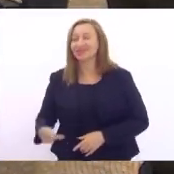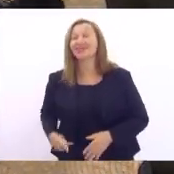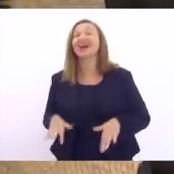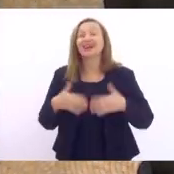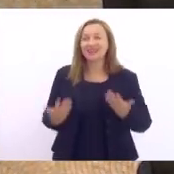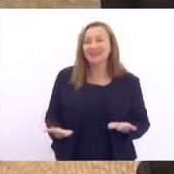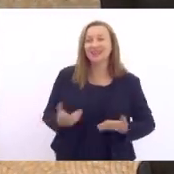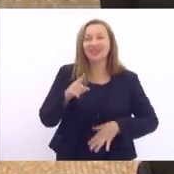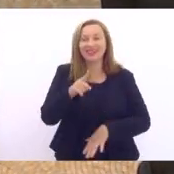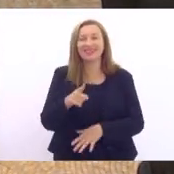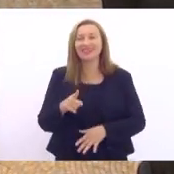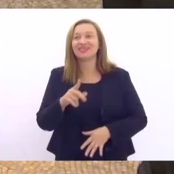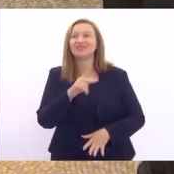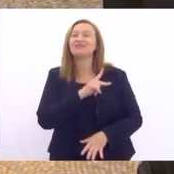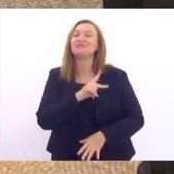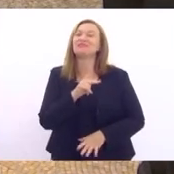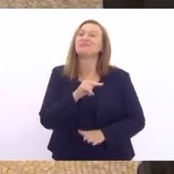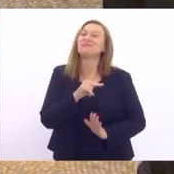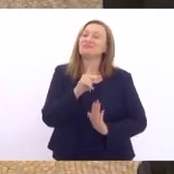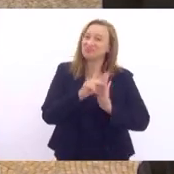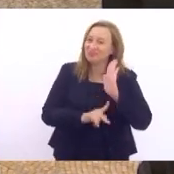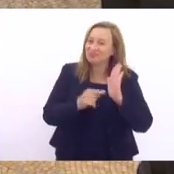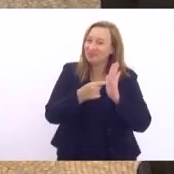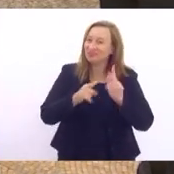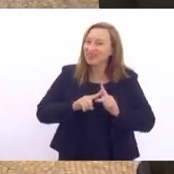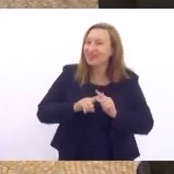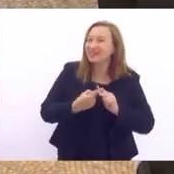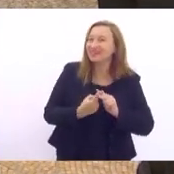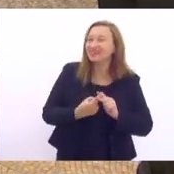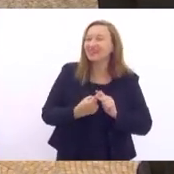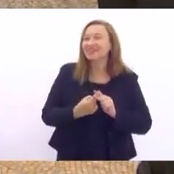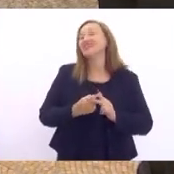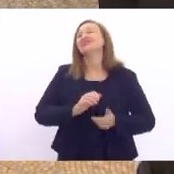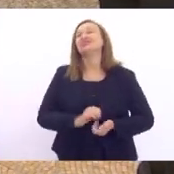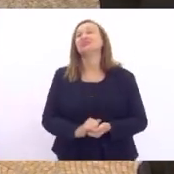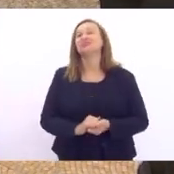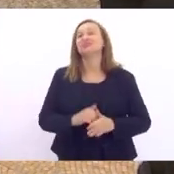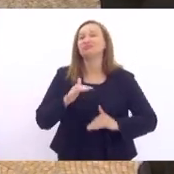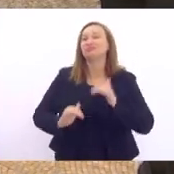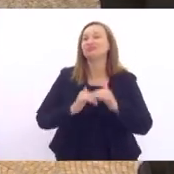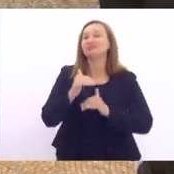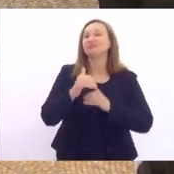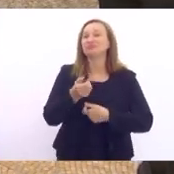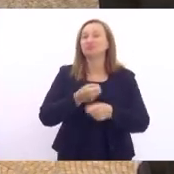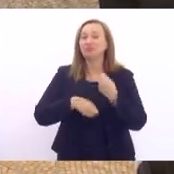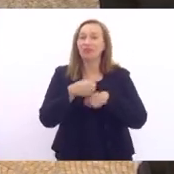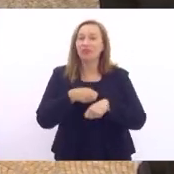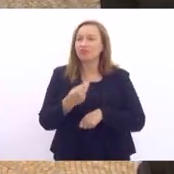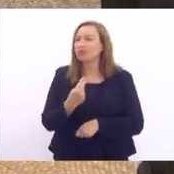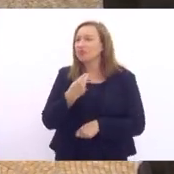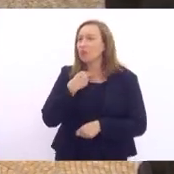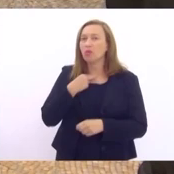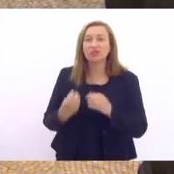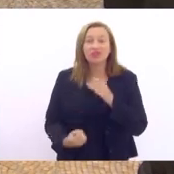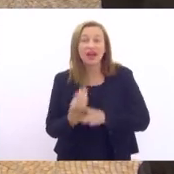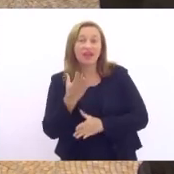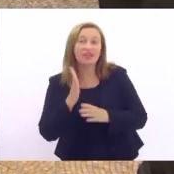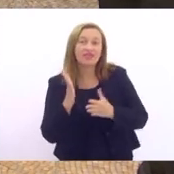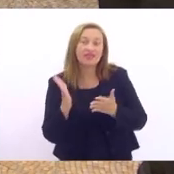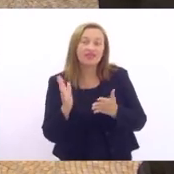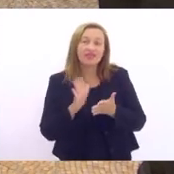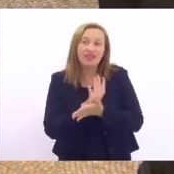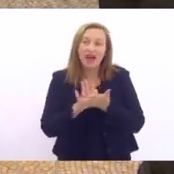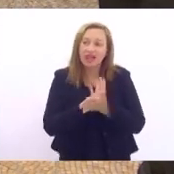arco é o vetor do desenvolvimento econômico e não se pode construir nada? E a única coisa que se constrói no